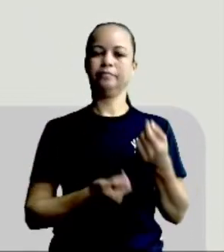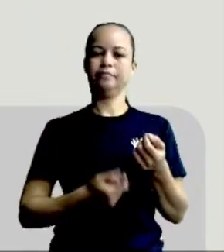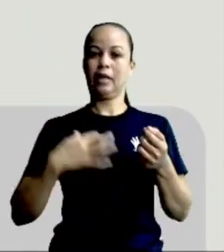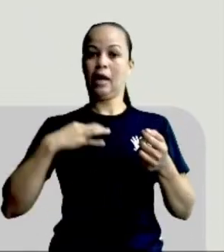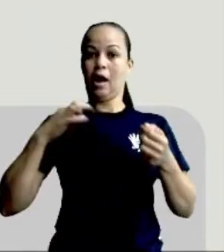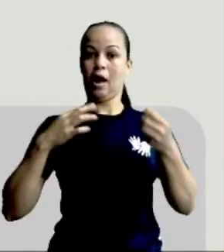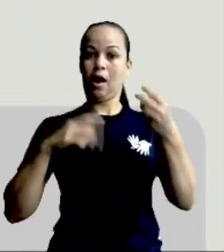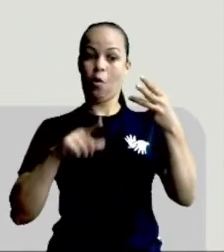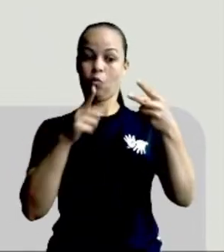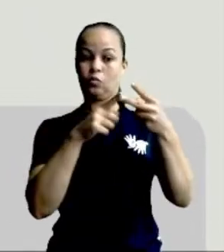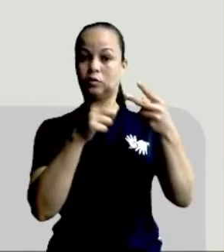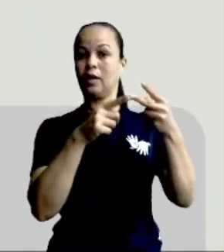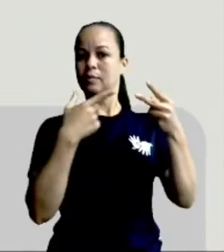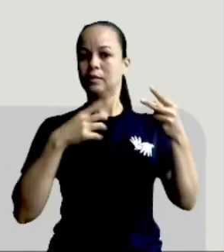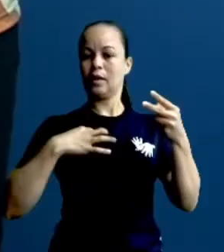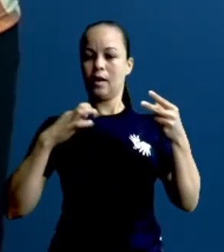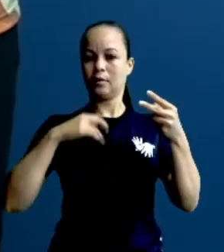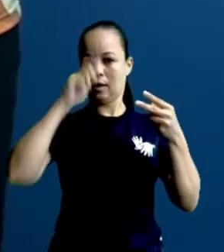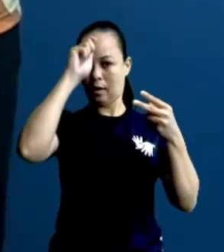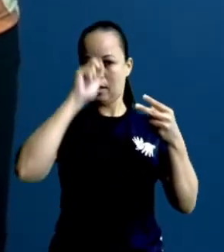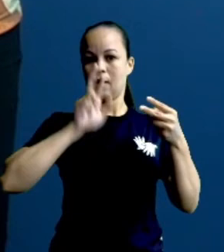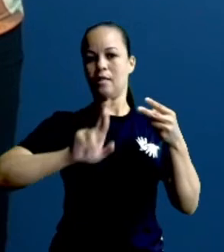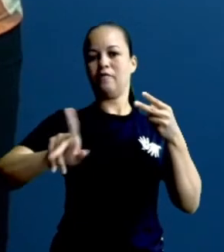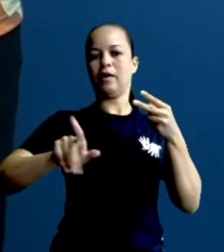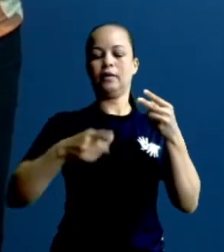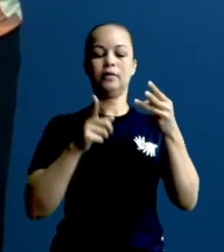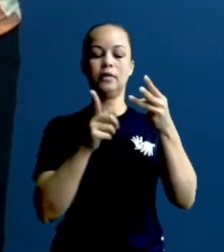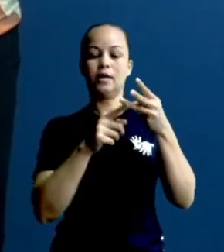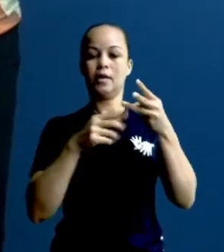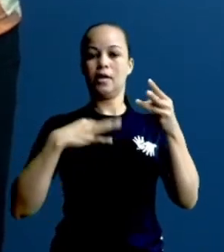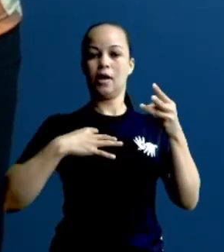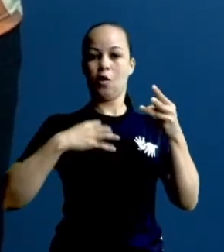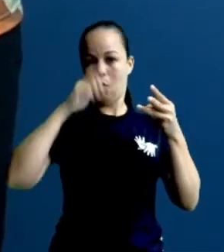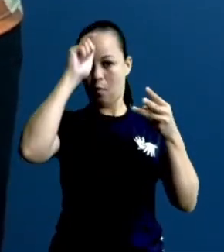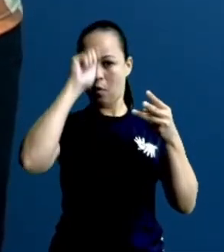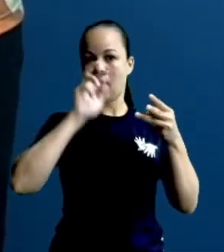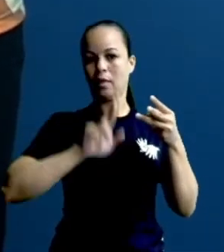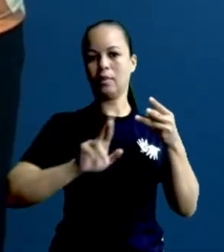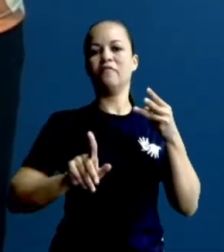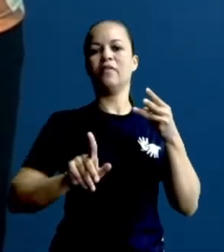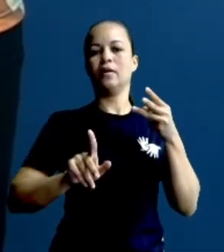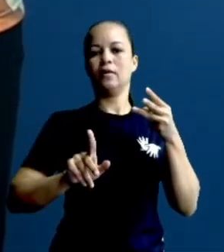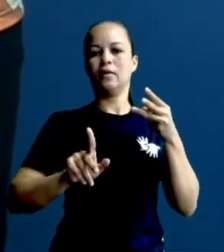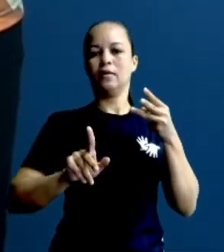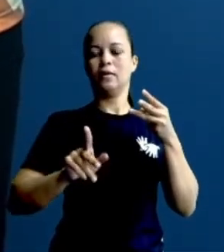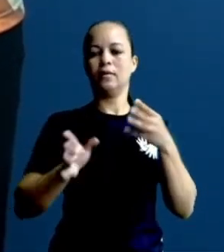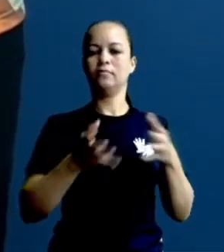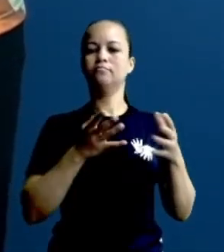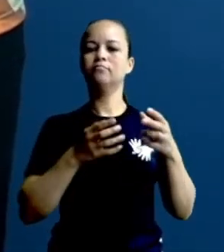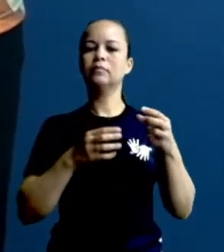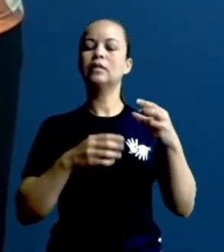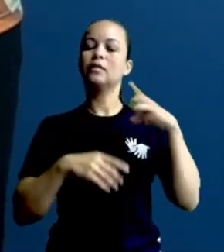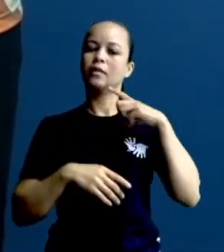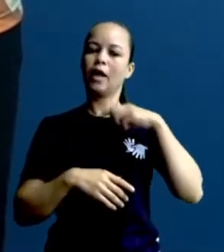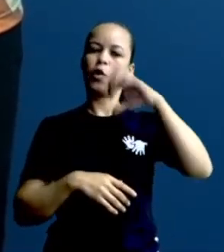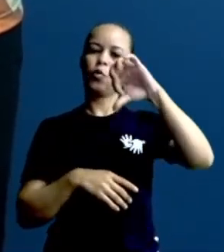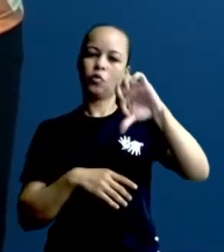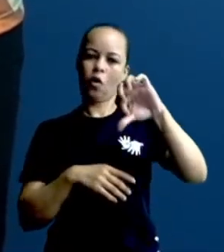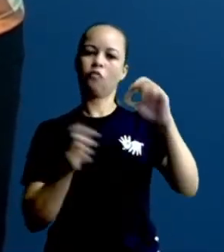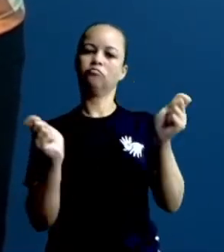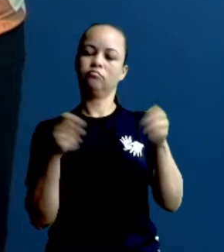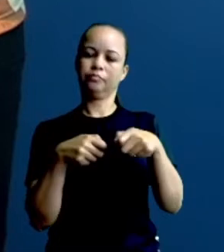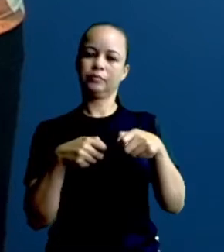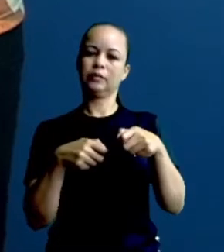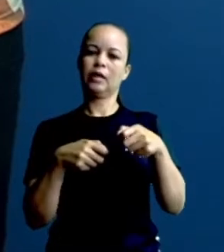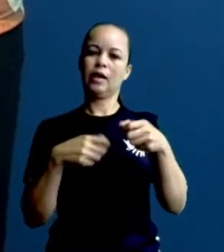3 bonés diferentes. E a próxima camiseta, 3 bonés diferentes. Então, ele tem aí 9 possibilidades. A